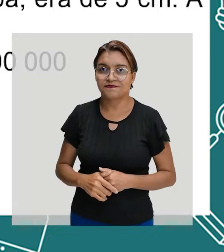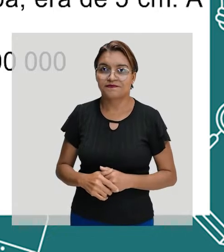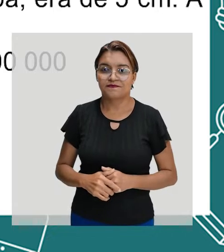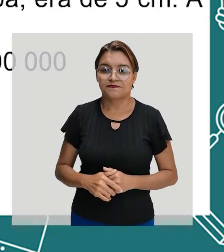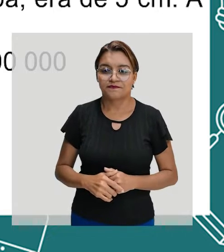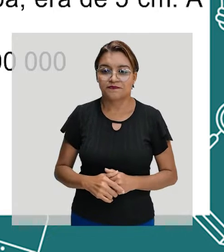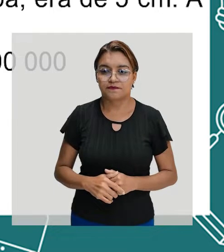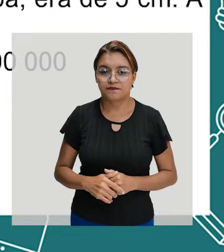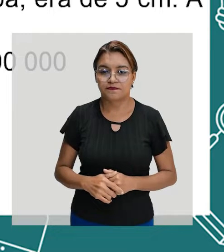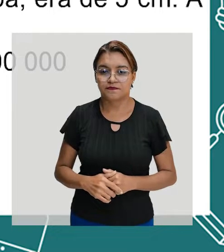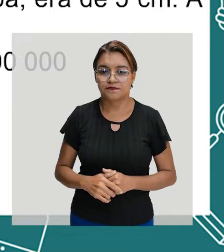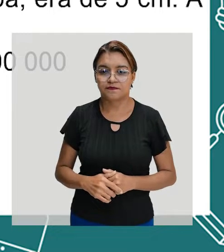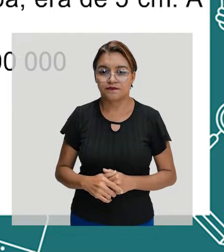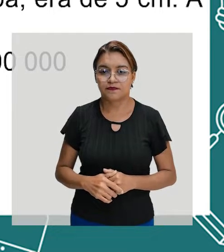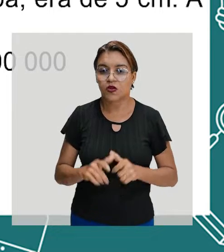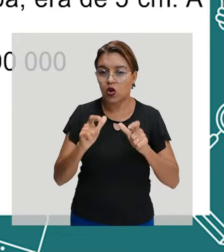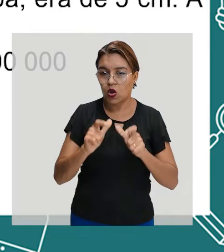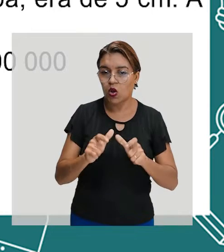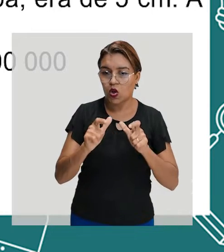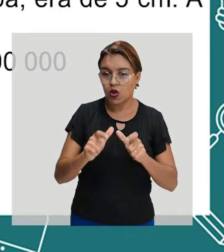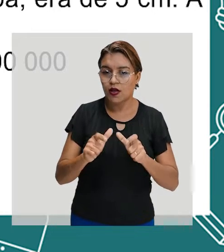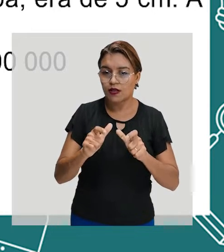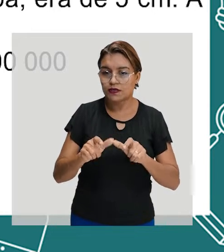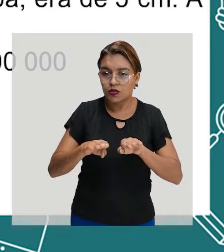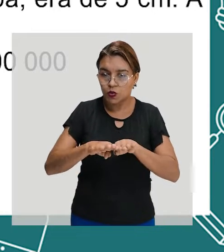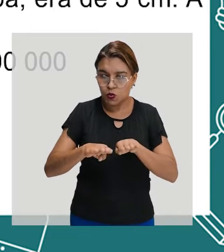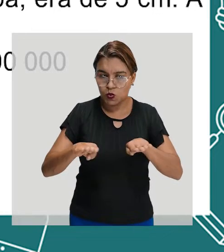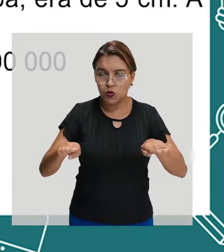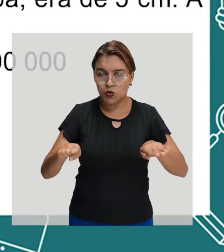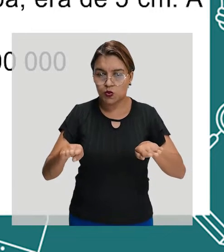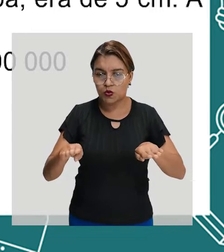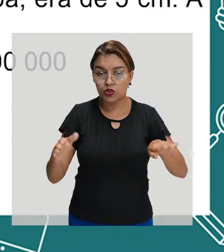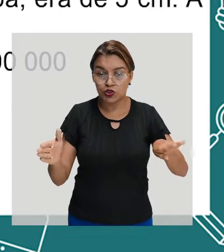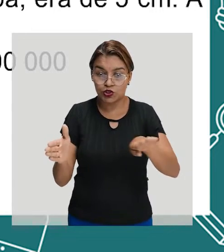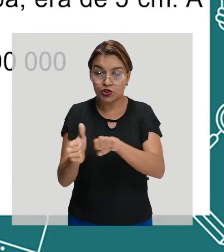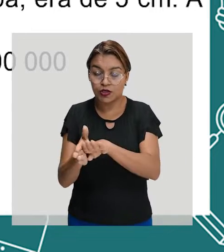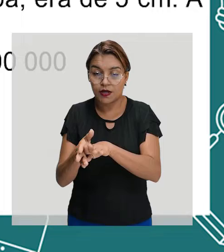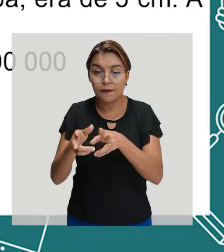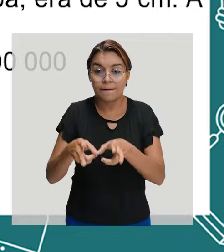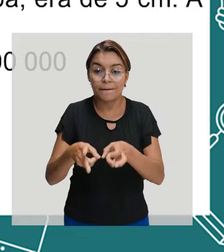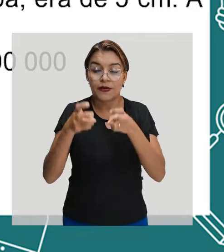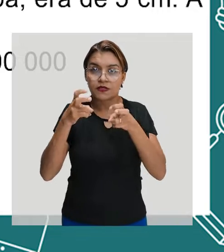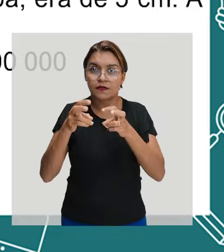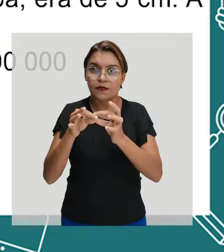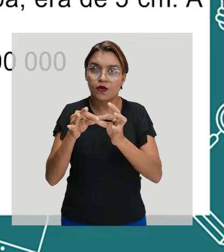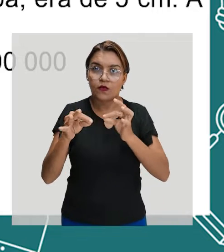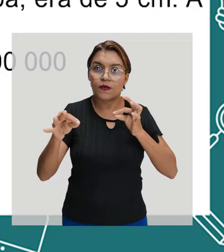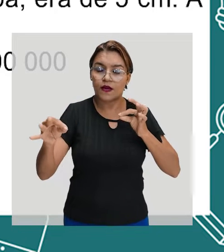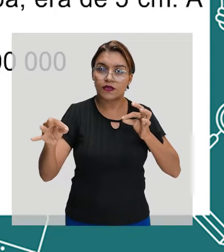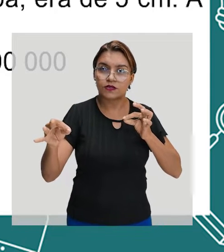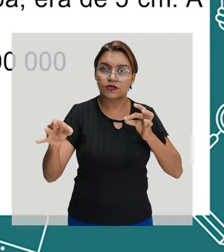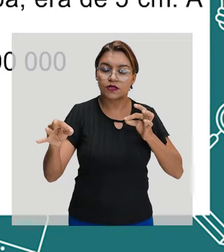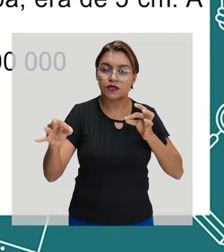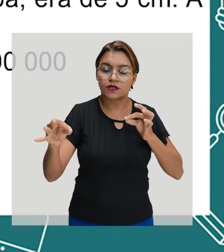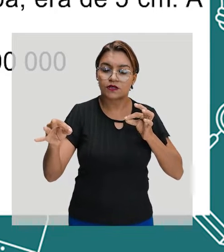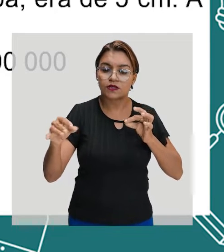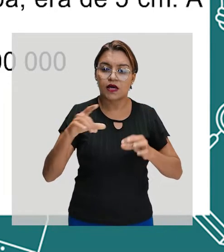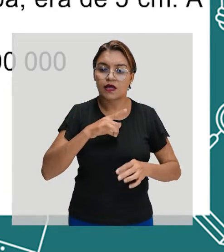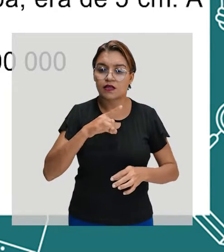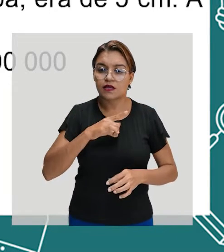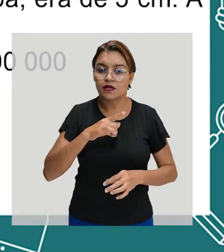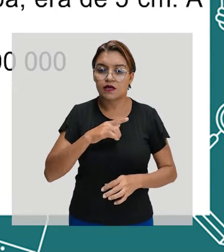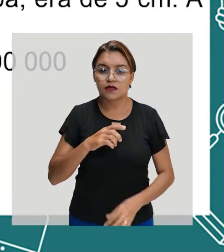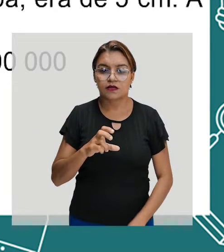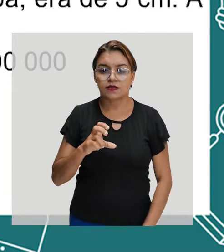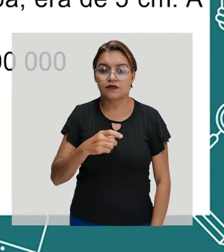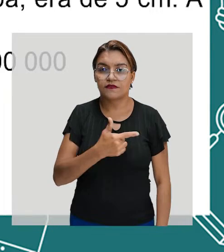e é localizada em uma planície lá chegando Ele percebeu que a distância percorrida nesse trecho